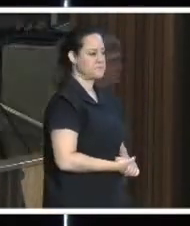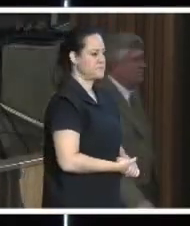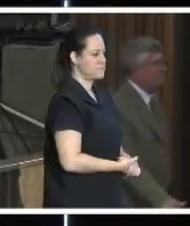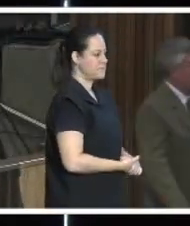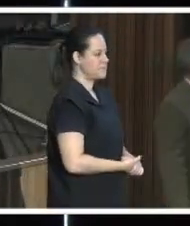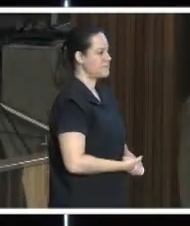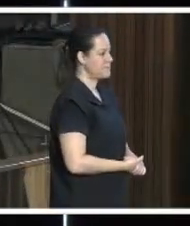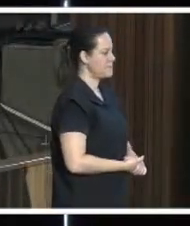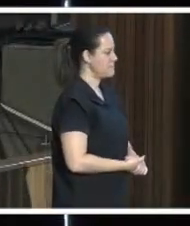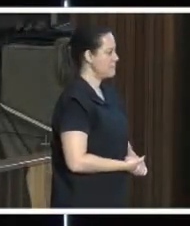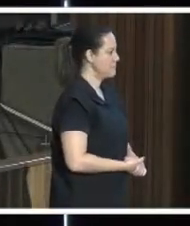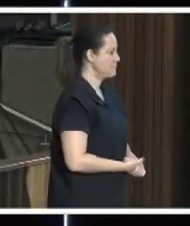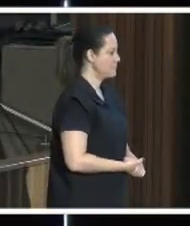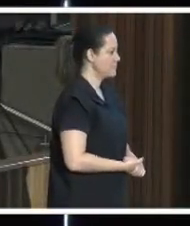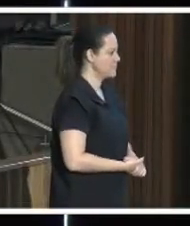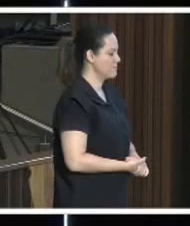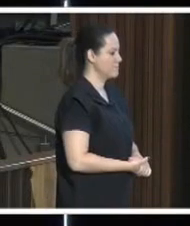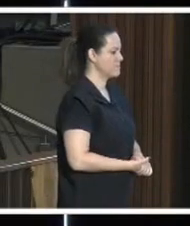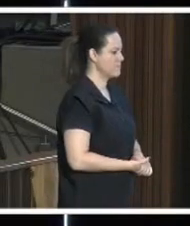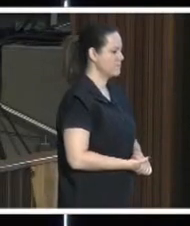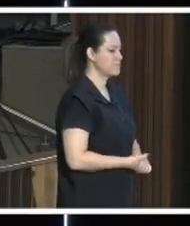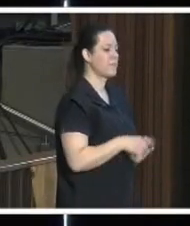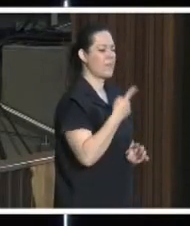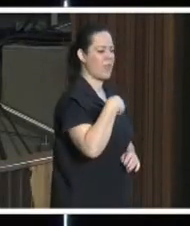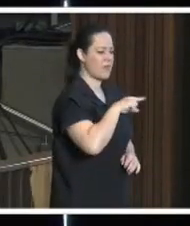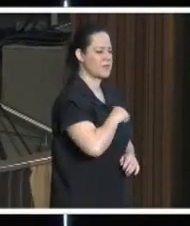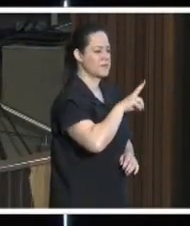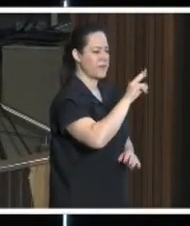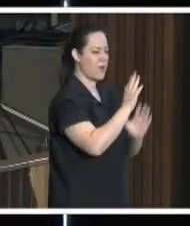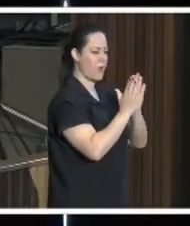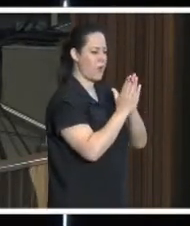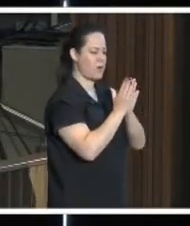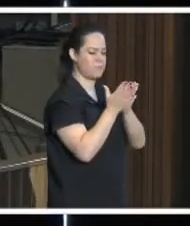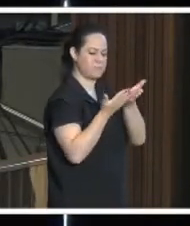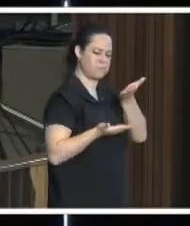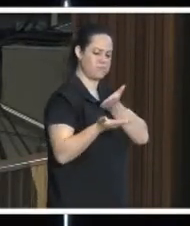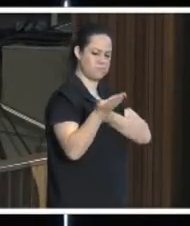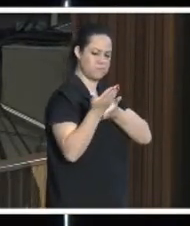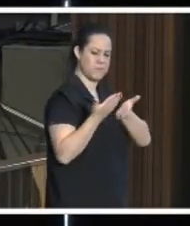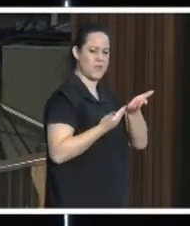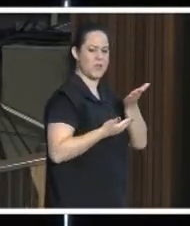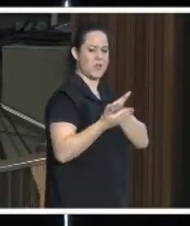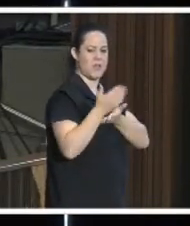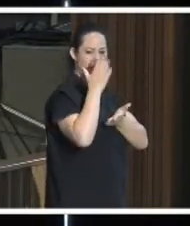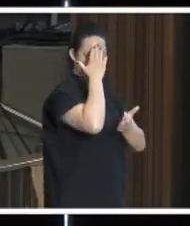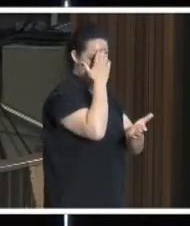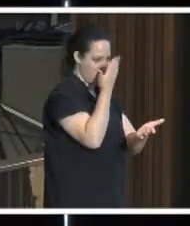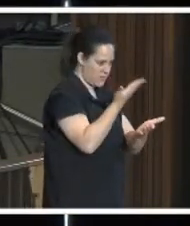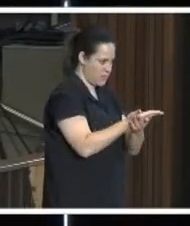e a gente vai estar orando uns pelos outros, crendo